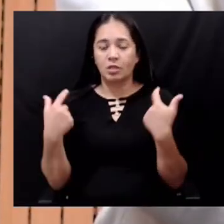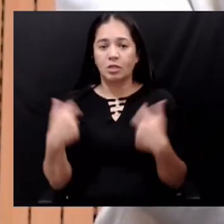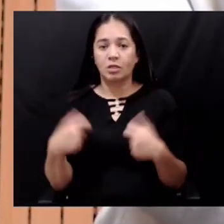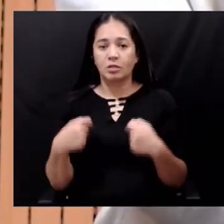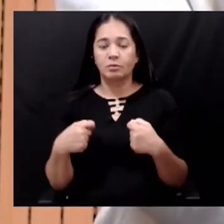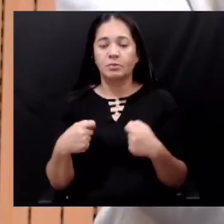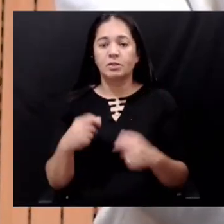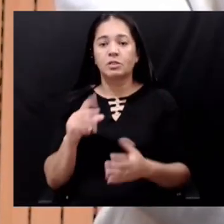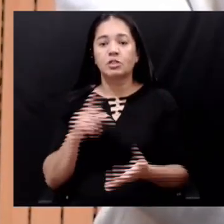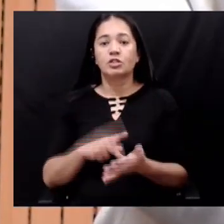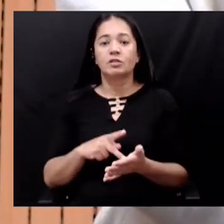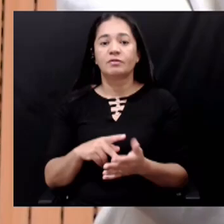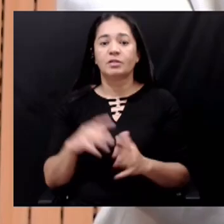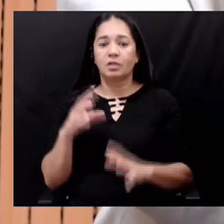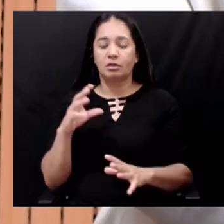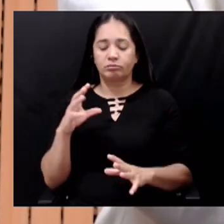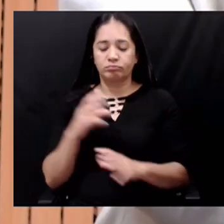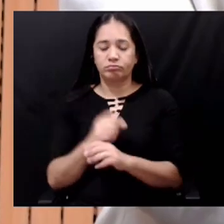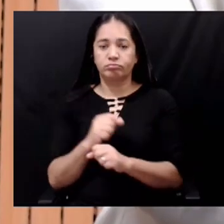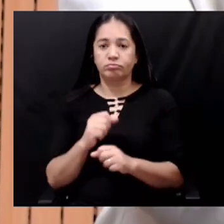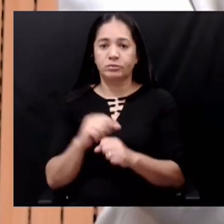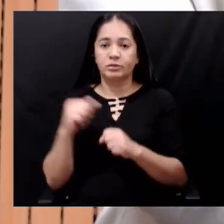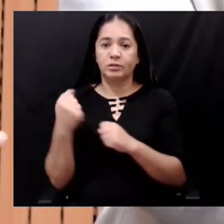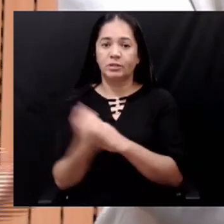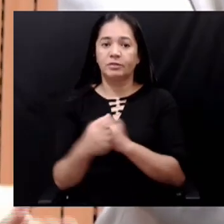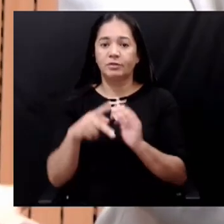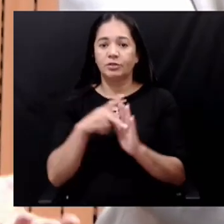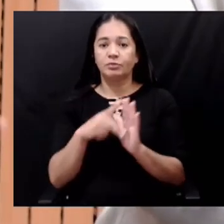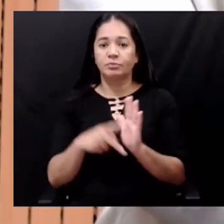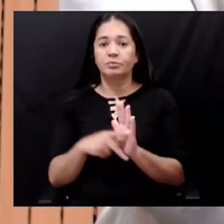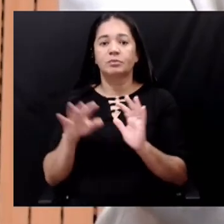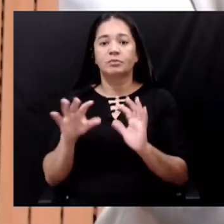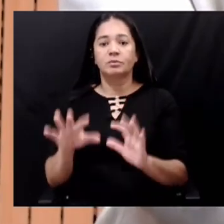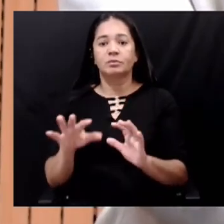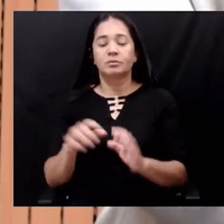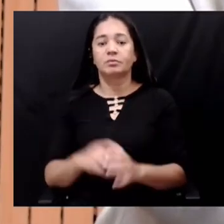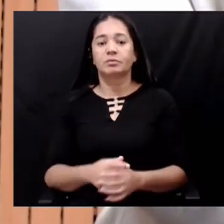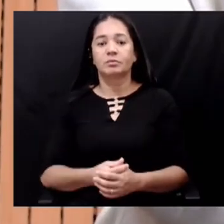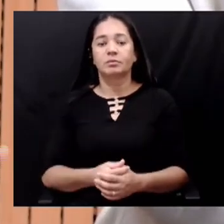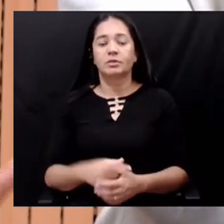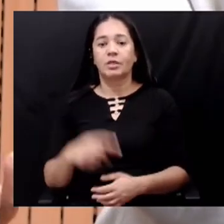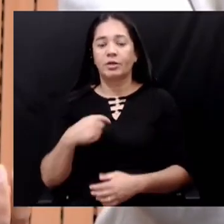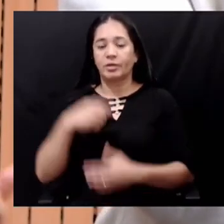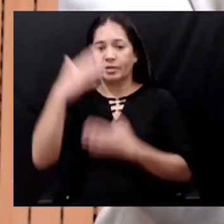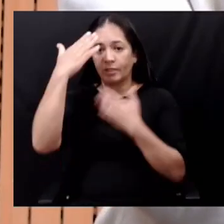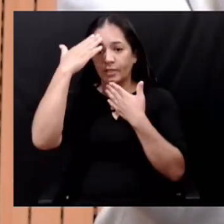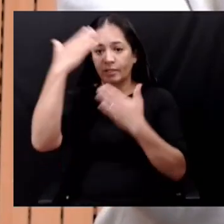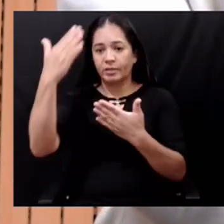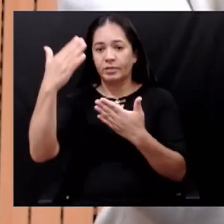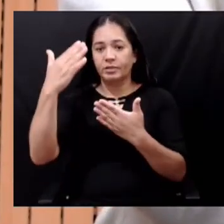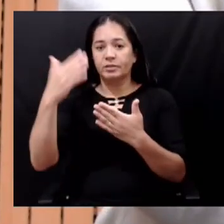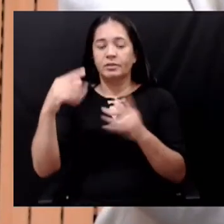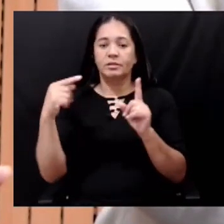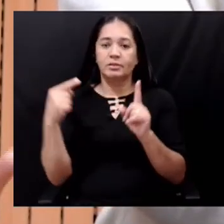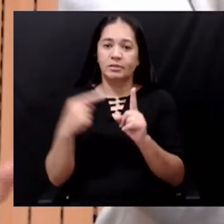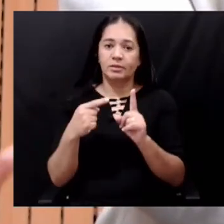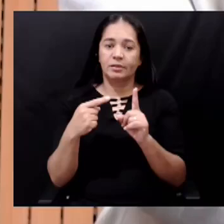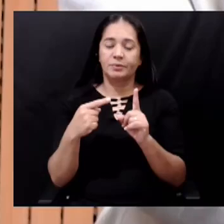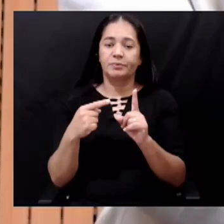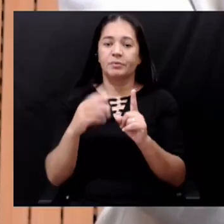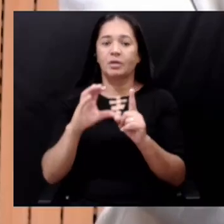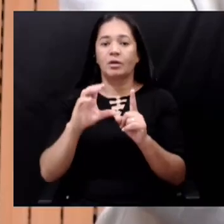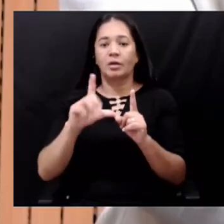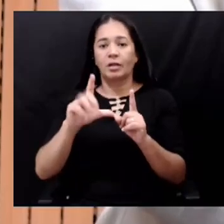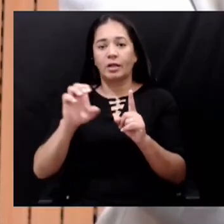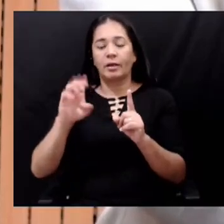aí na defesa de um programa como esse. Então, quero agradecer aqui ao Kleber, agradecer quem veio aqui,